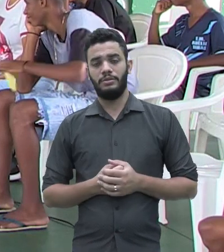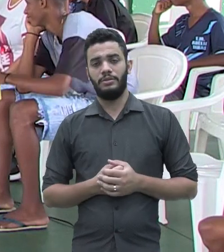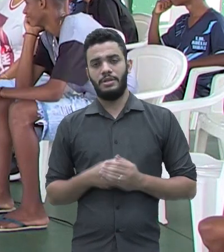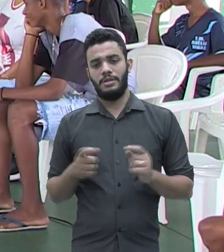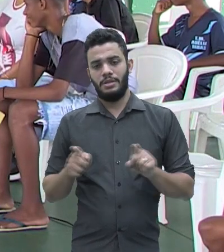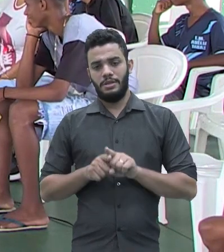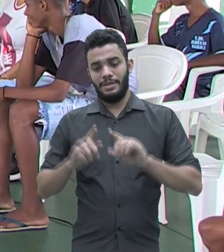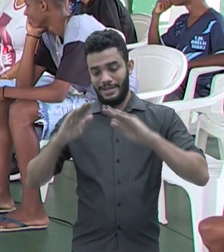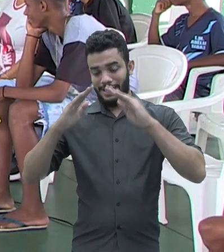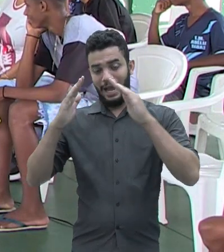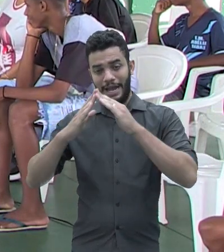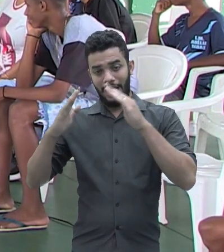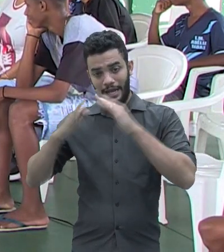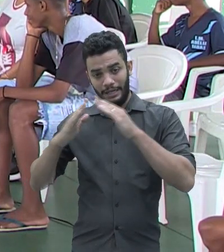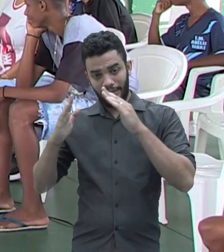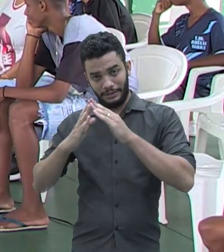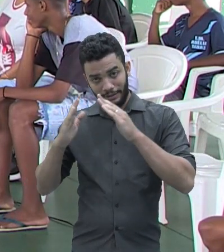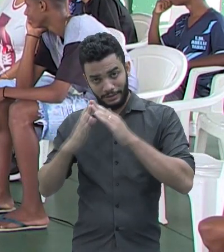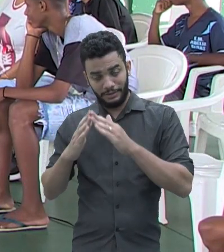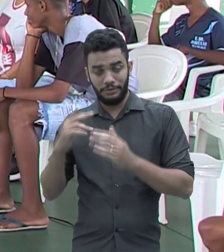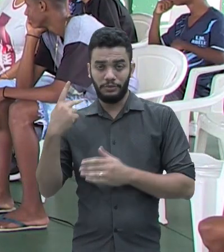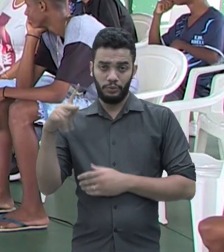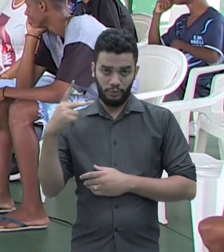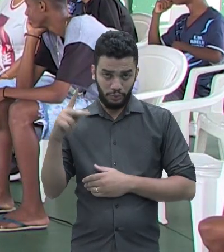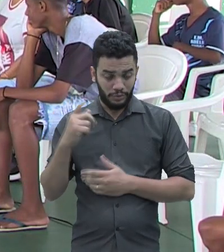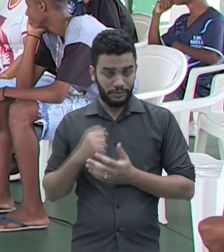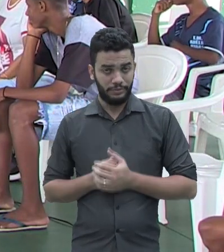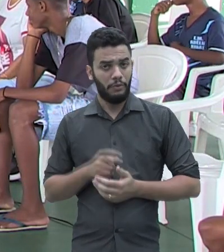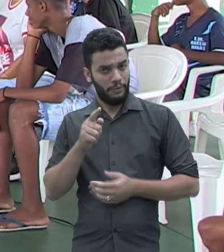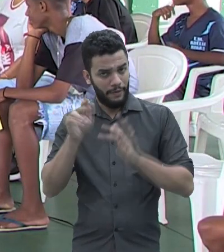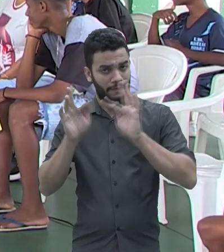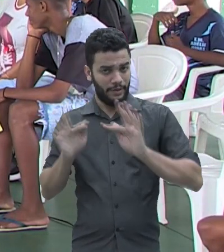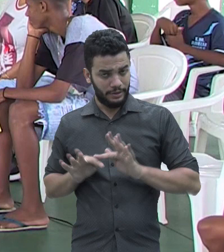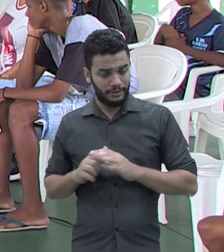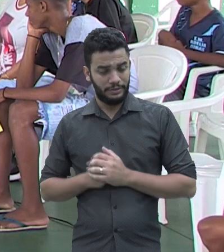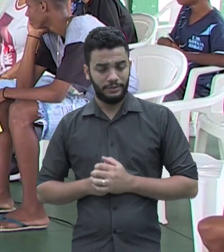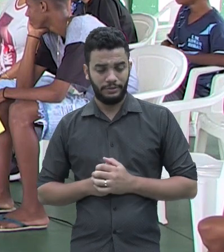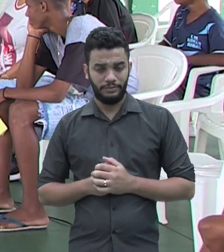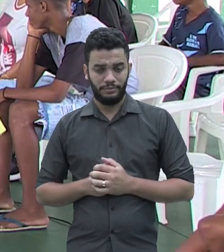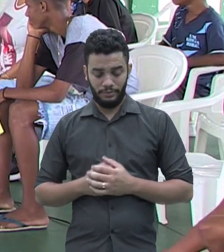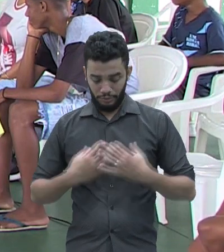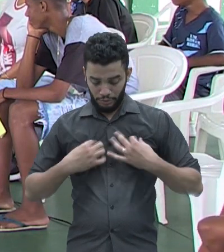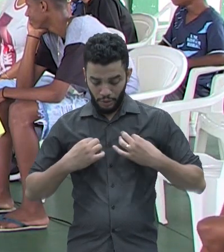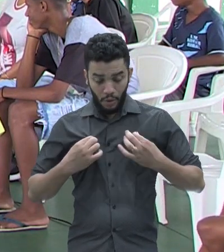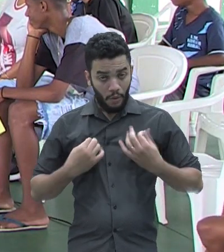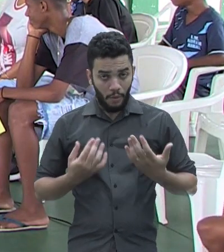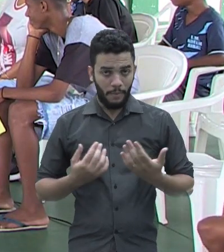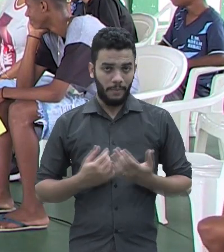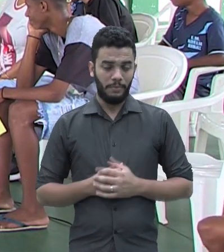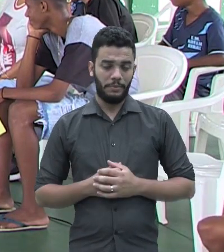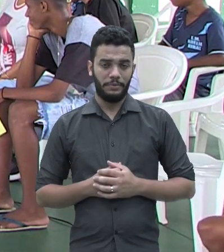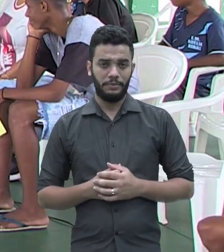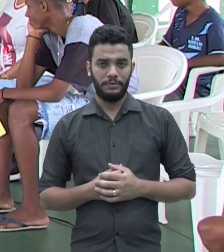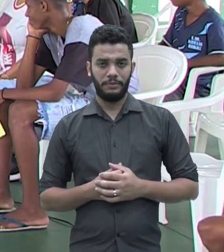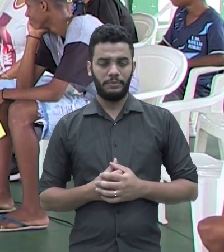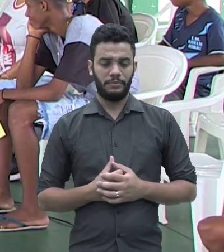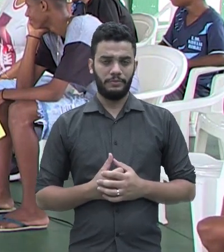casa em que você mora, a roupa que veste,